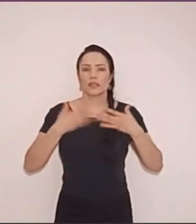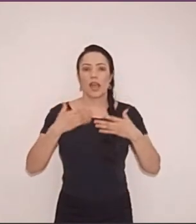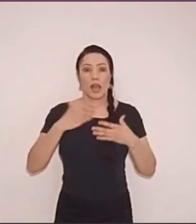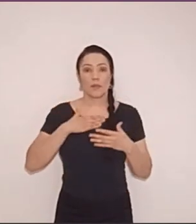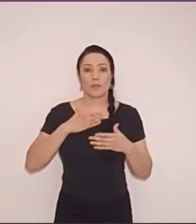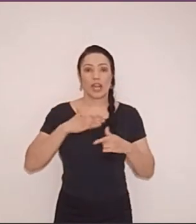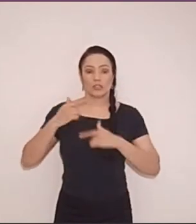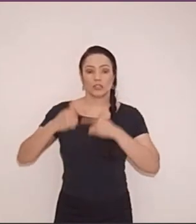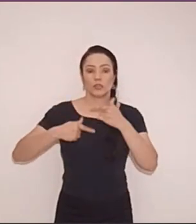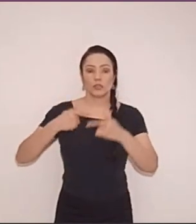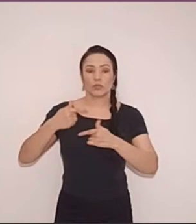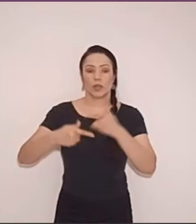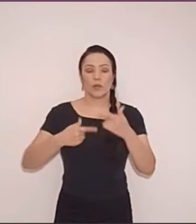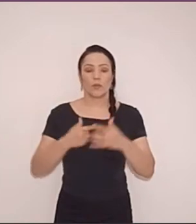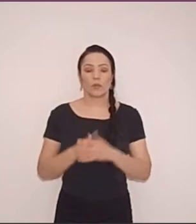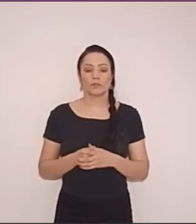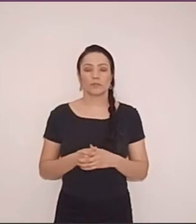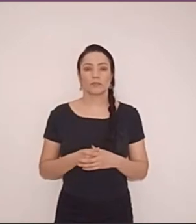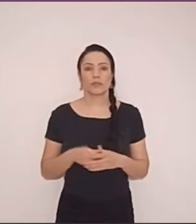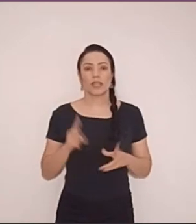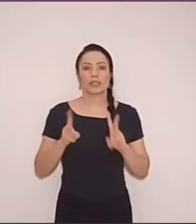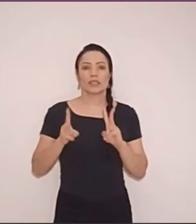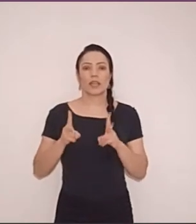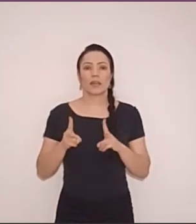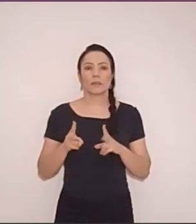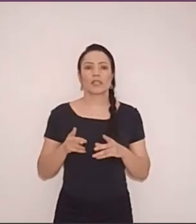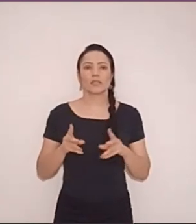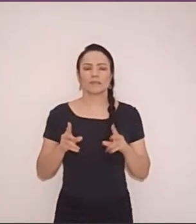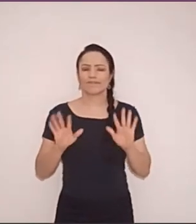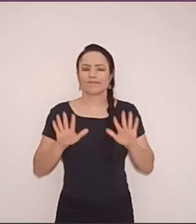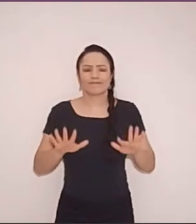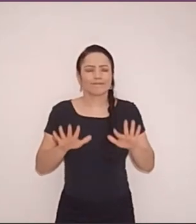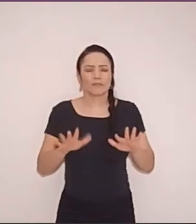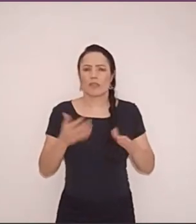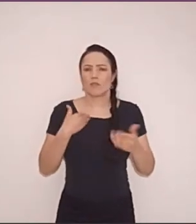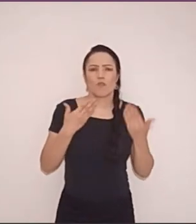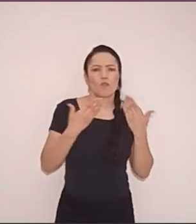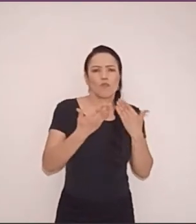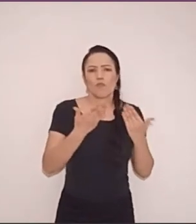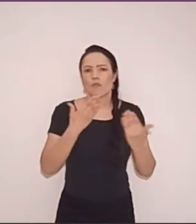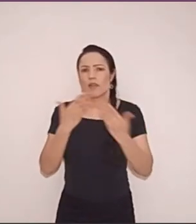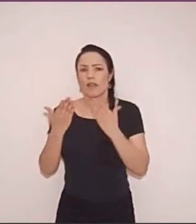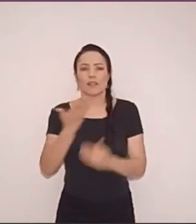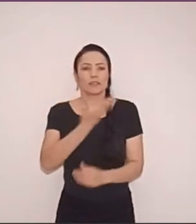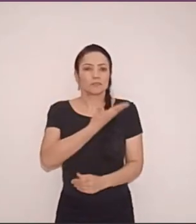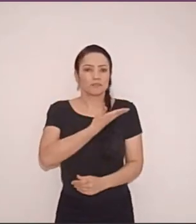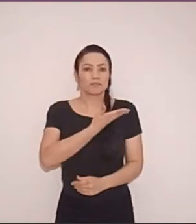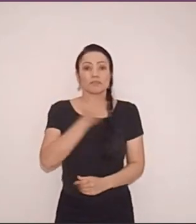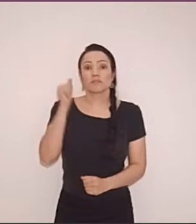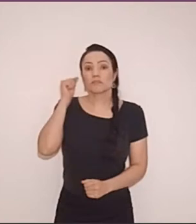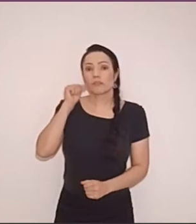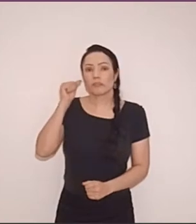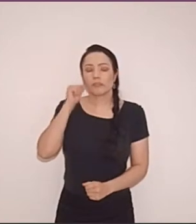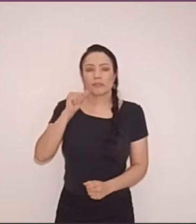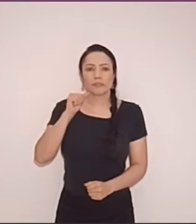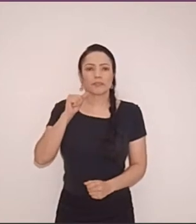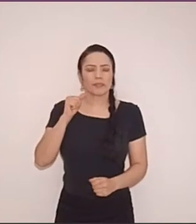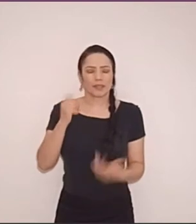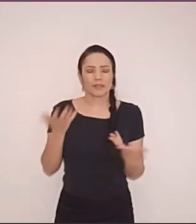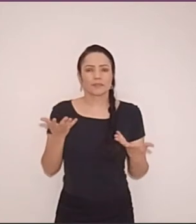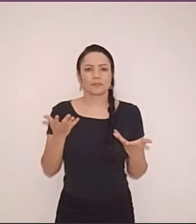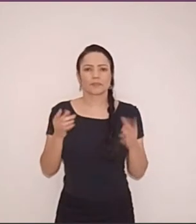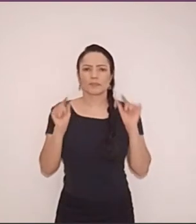geração a sempre essa questão na Cão de conversa com as minhas amigas com as mulheres homens próximo